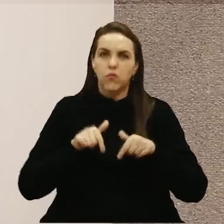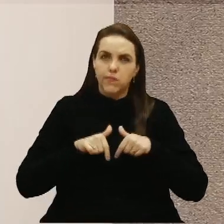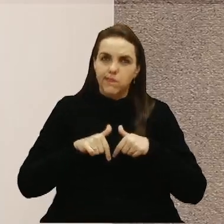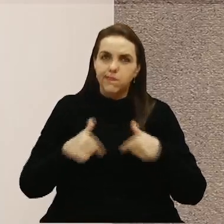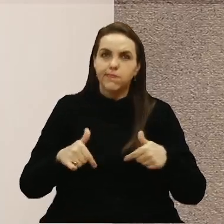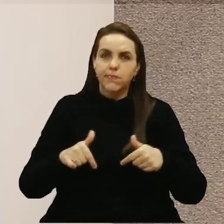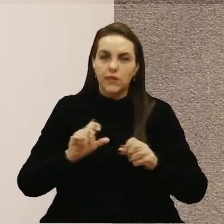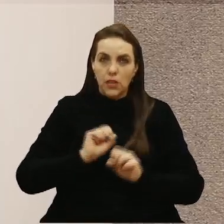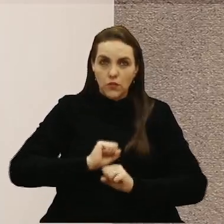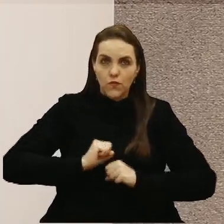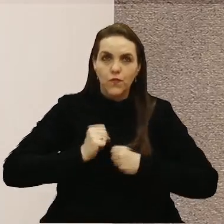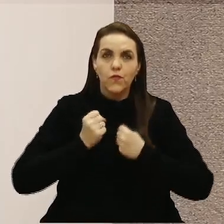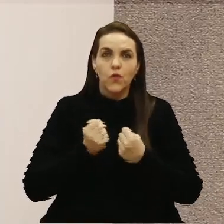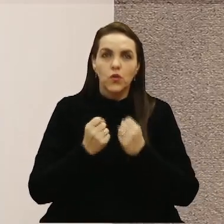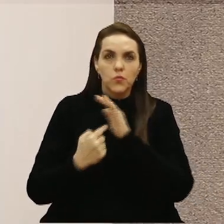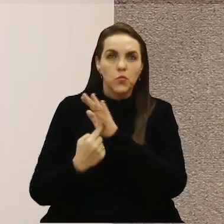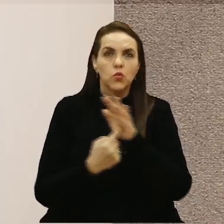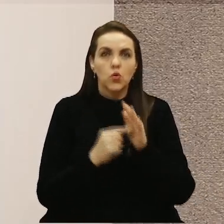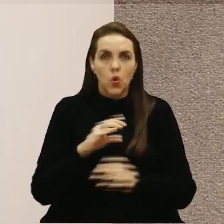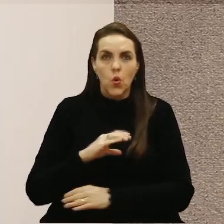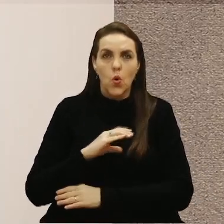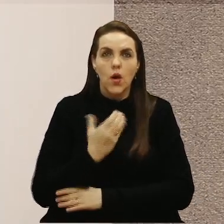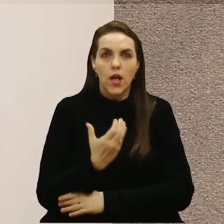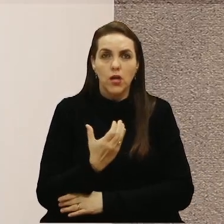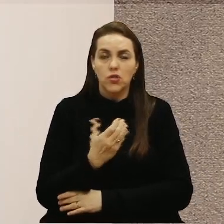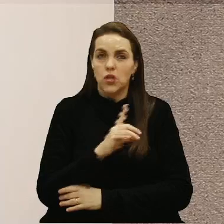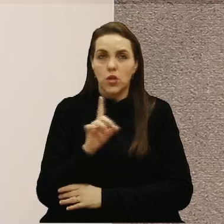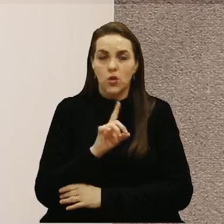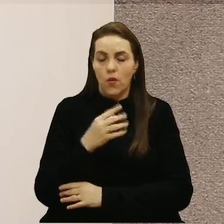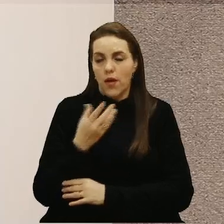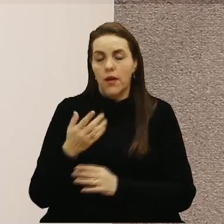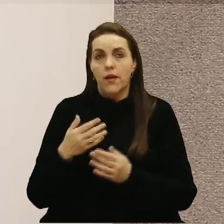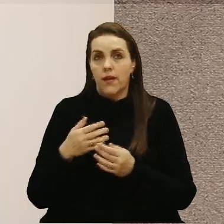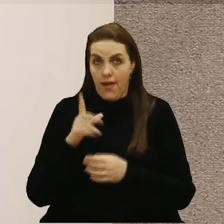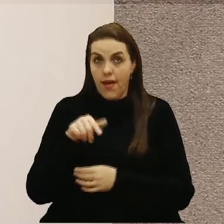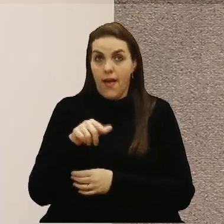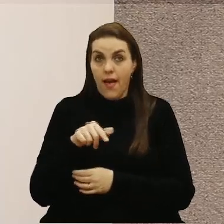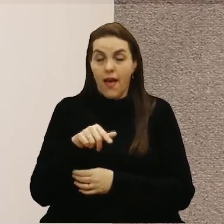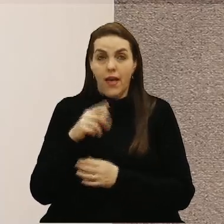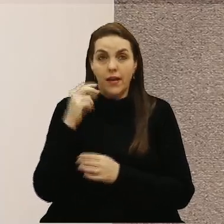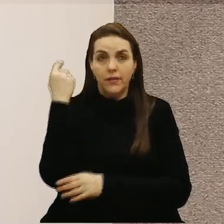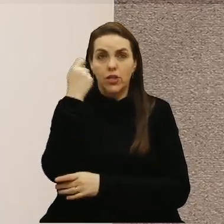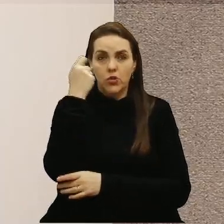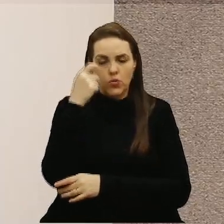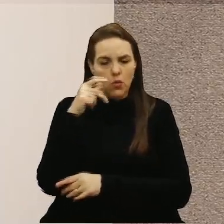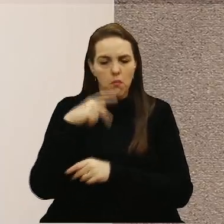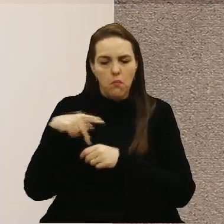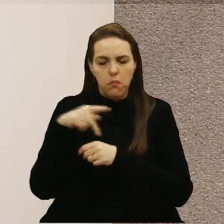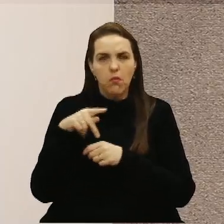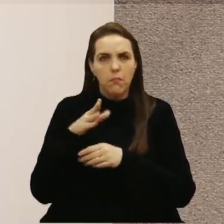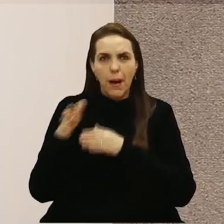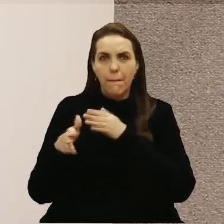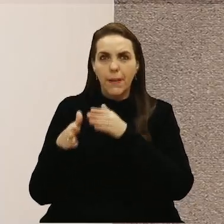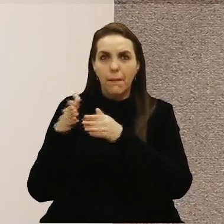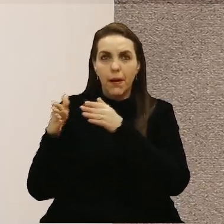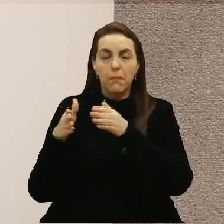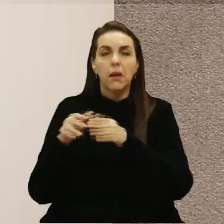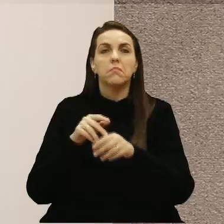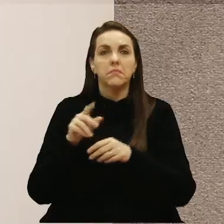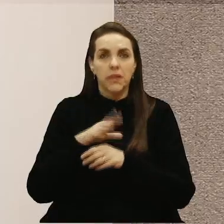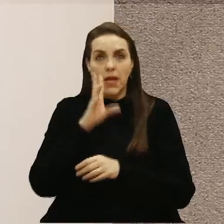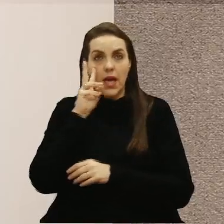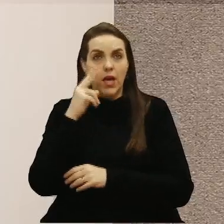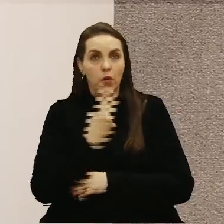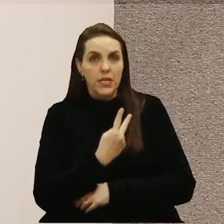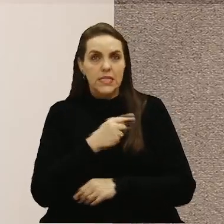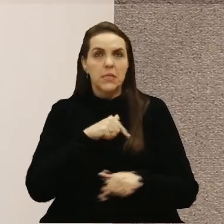força demonstrou a capacidade e coragem. E não é à toa que o Rio Grande do Sul, né, onde o gaúcho chega no Brasil afora, é um povo trabalhador, um povo que de fato